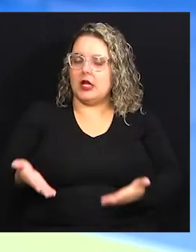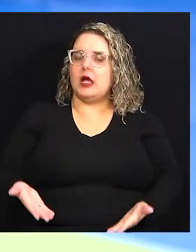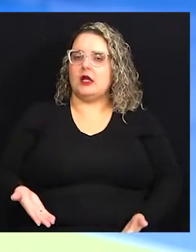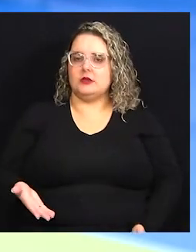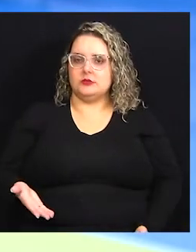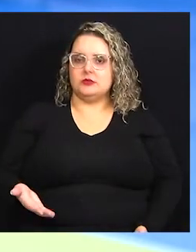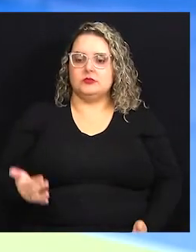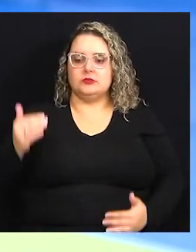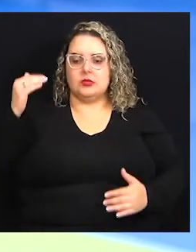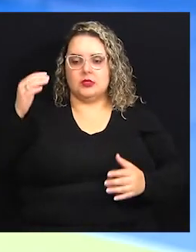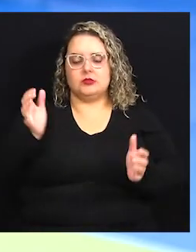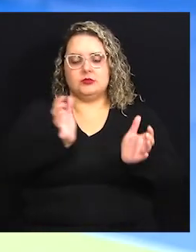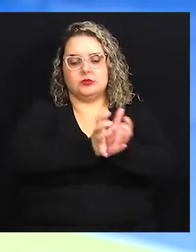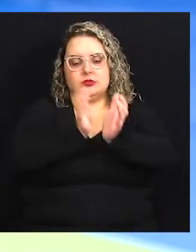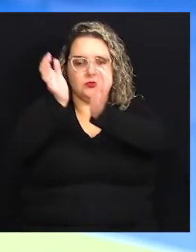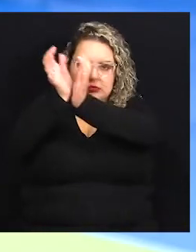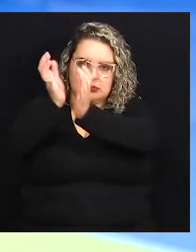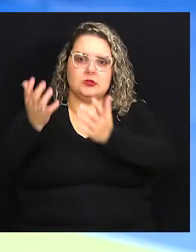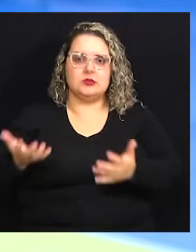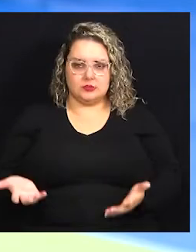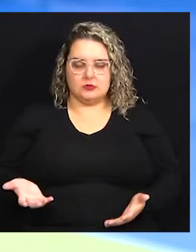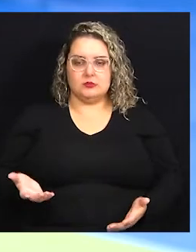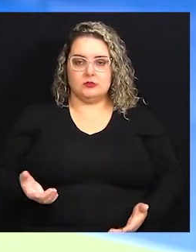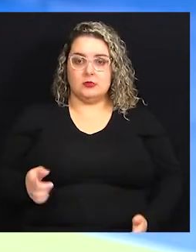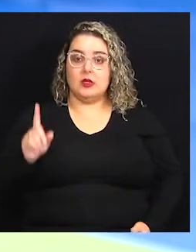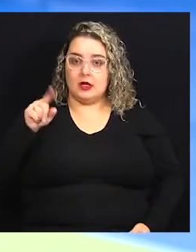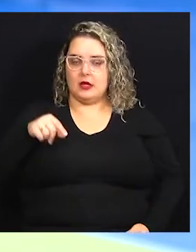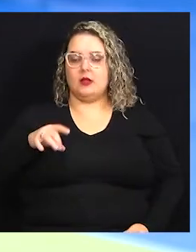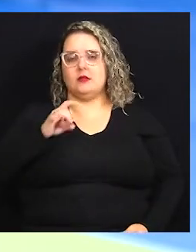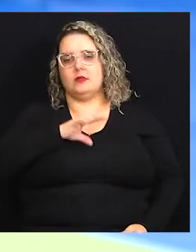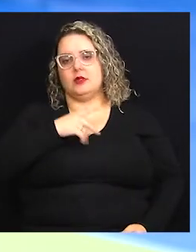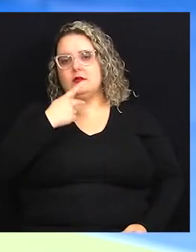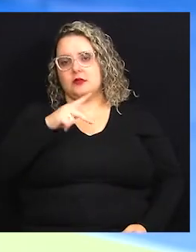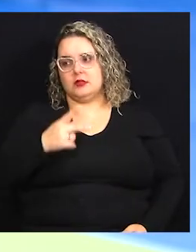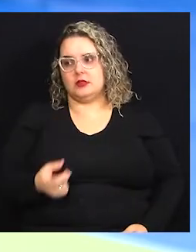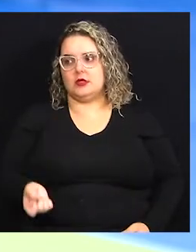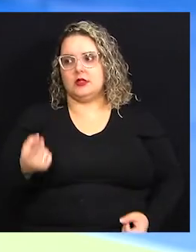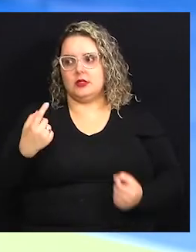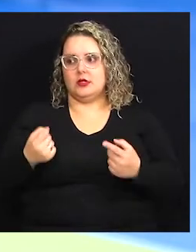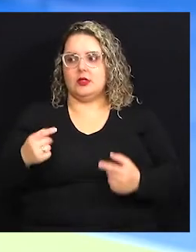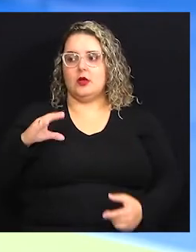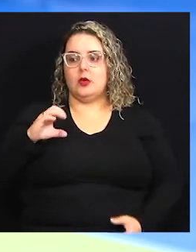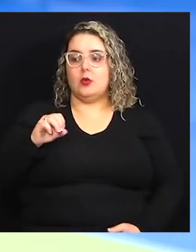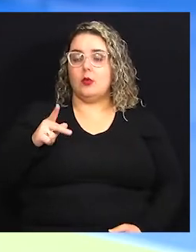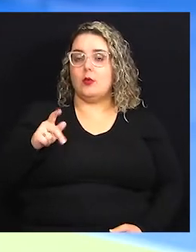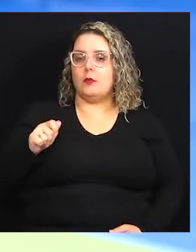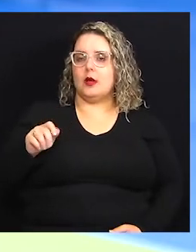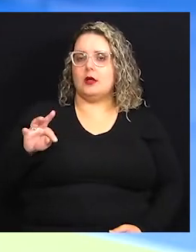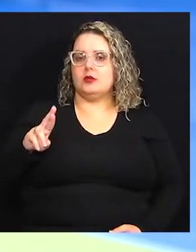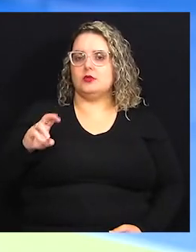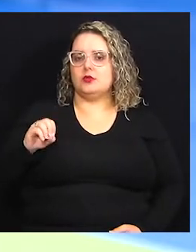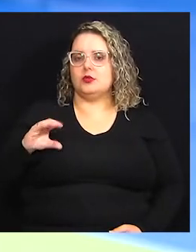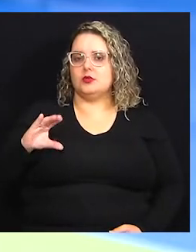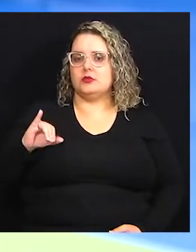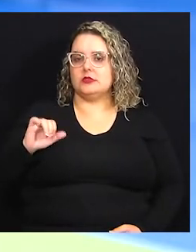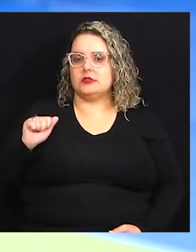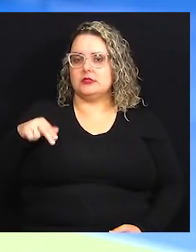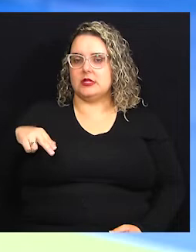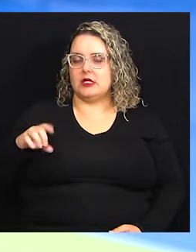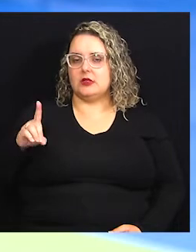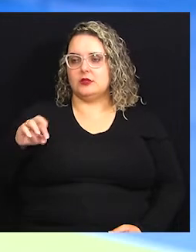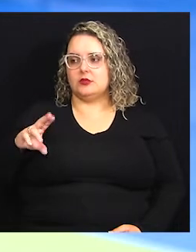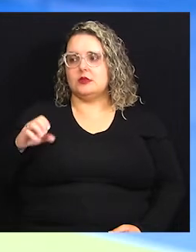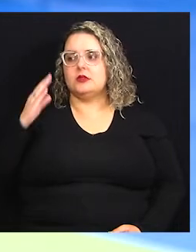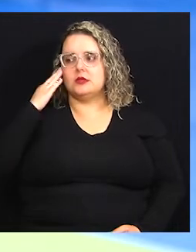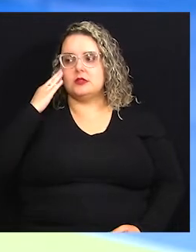gastos. Tem bastante gasto. Então, esse era o receio dele, porque ele tinha alguns copatrocinadores, então daqui a pouco ele